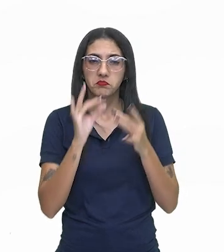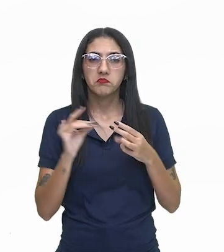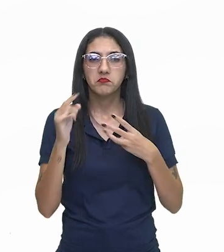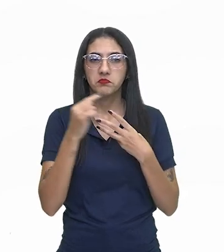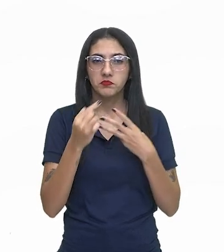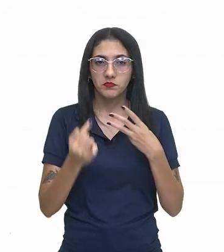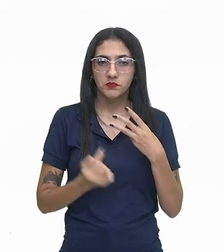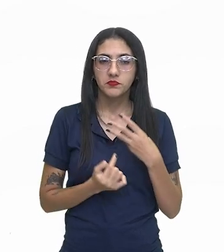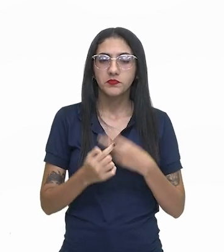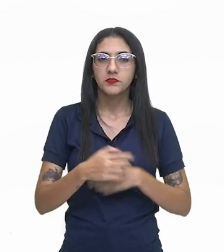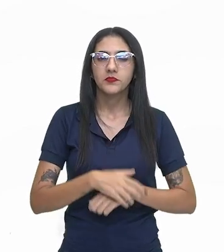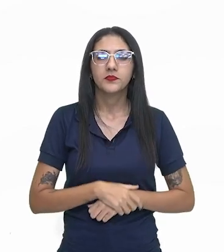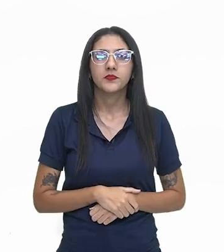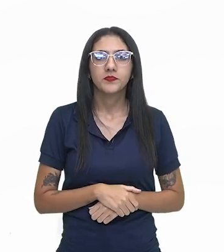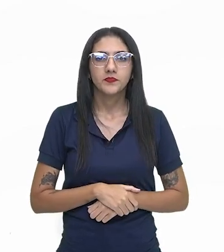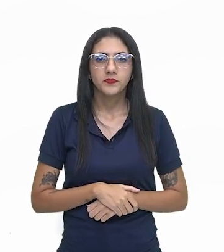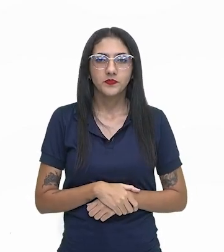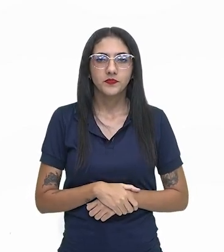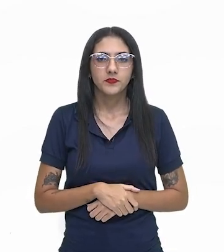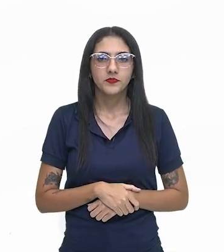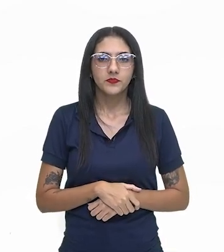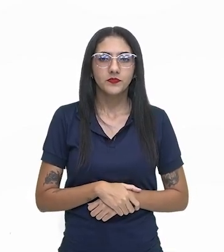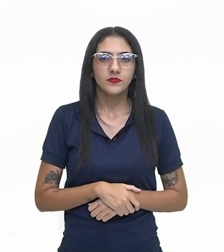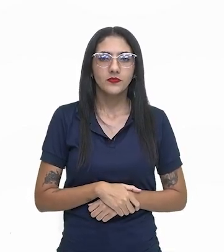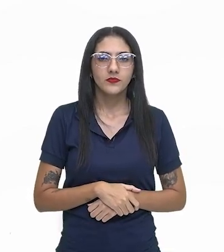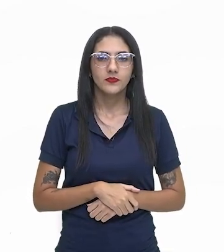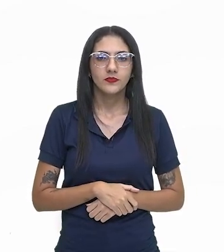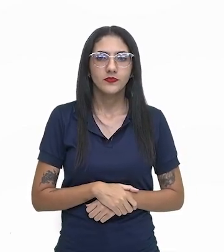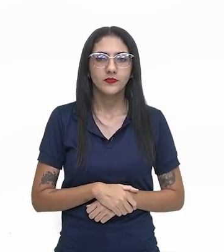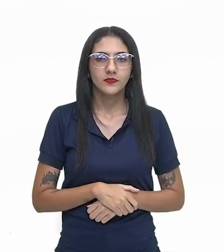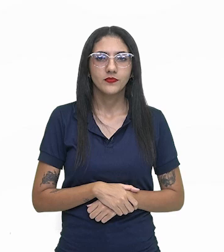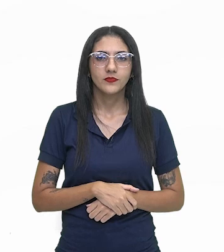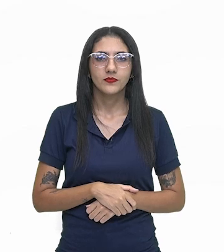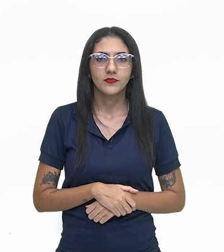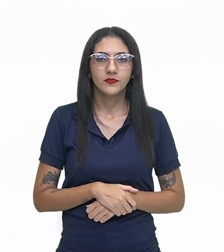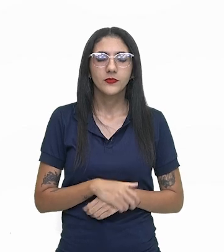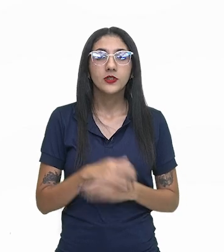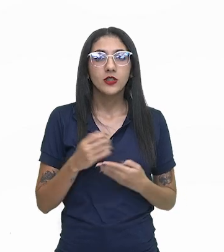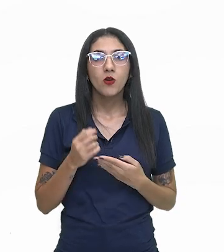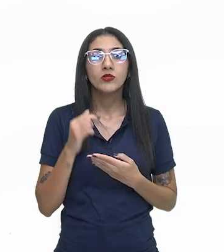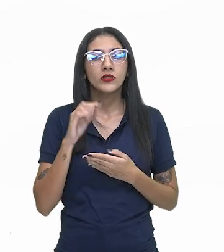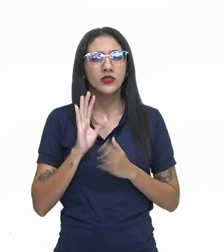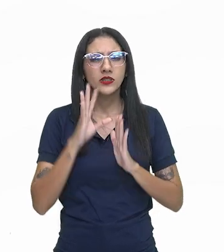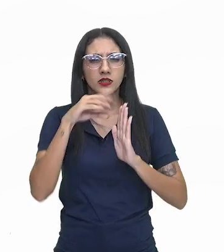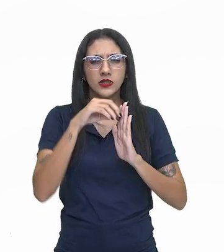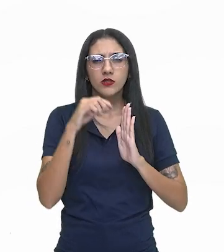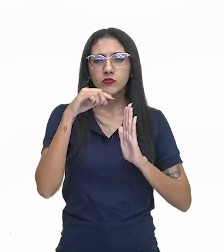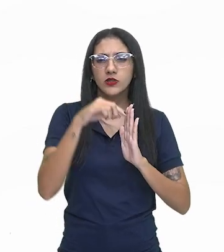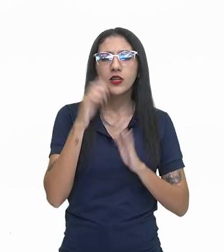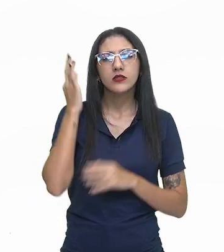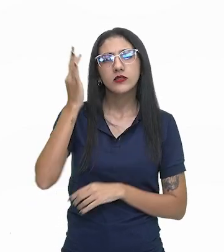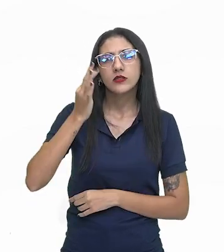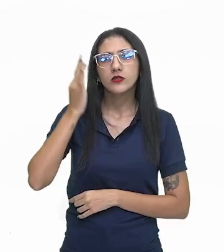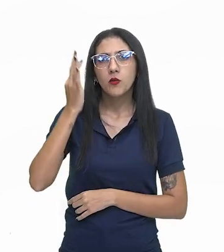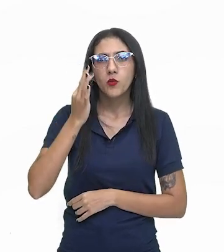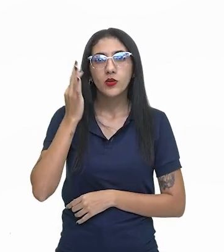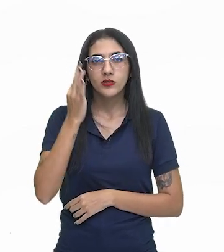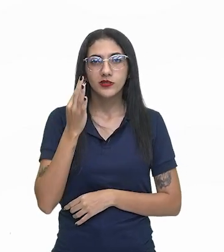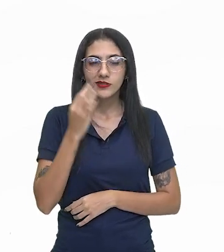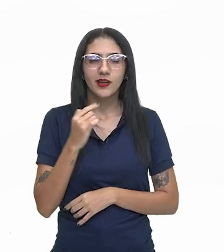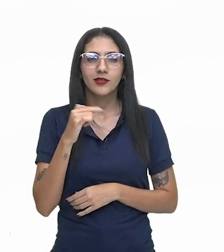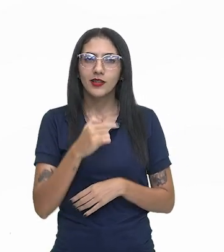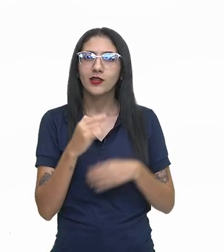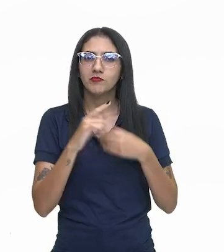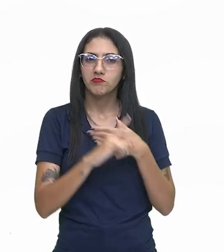vejam, quando você, dentro da teoria do reconhecimento de Roné, de